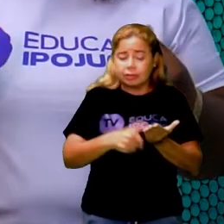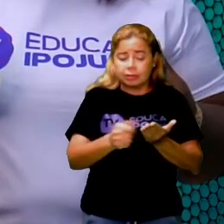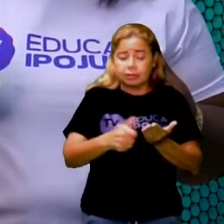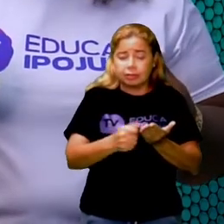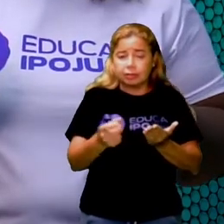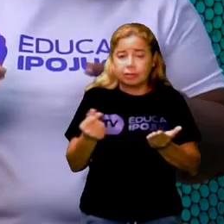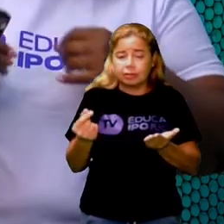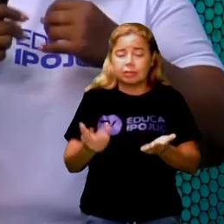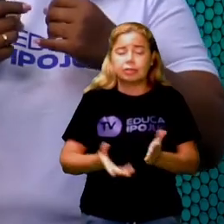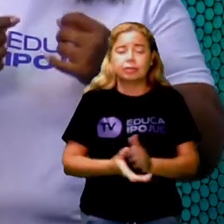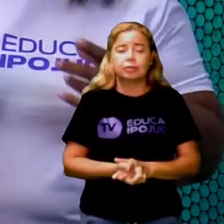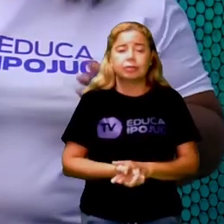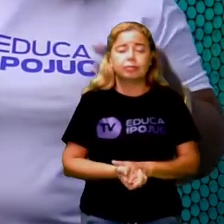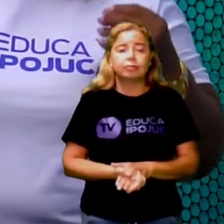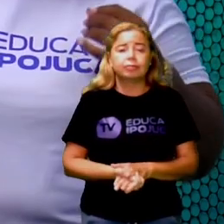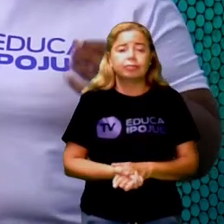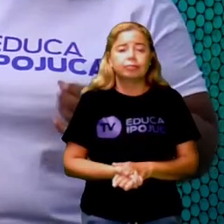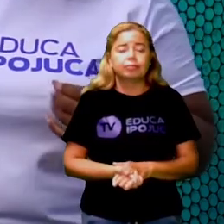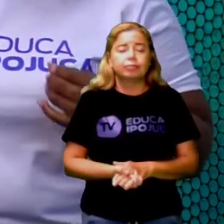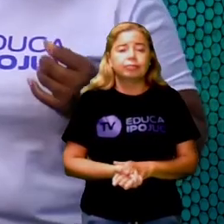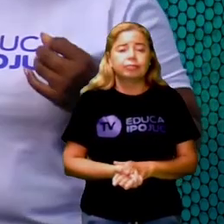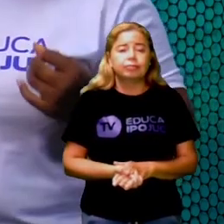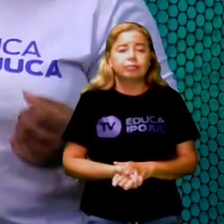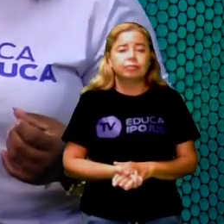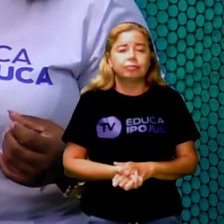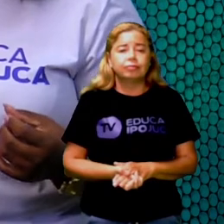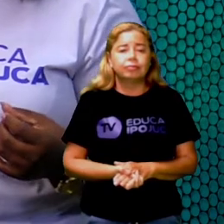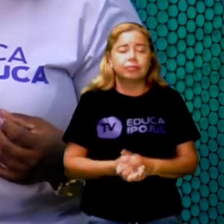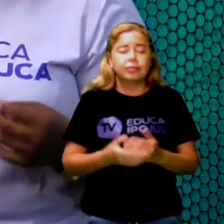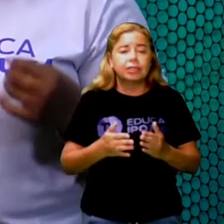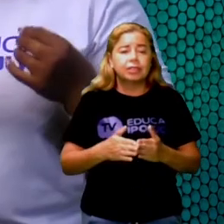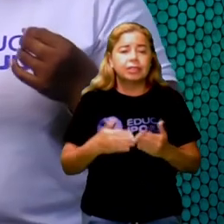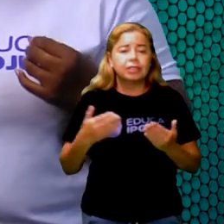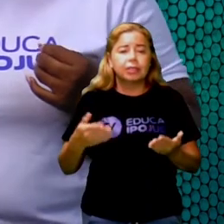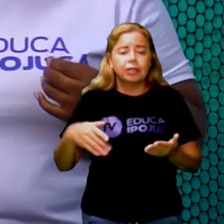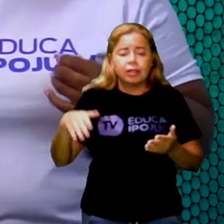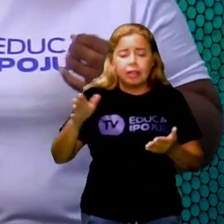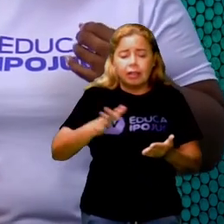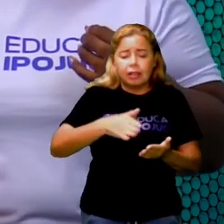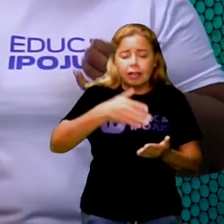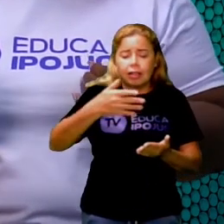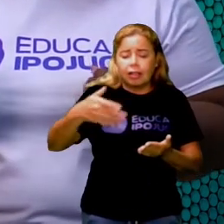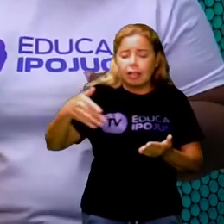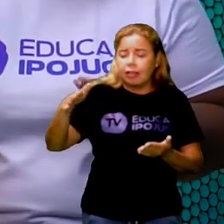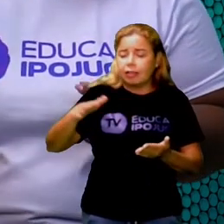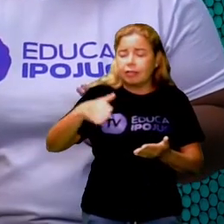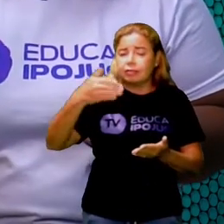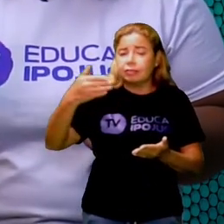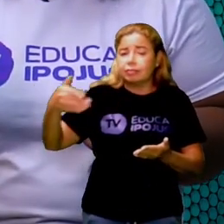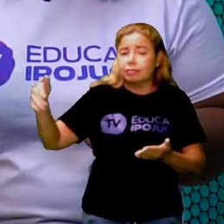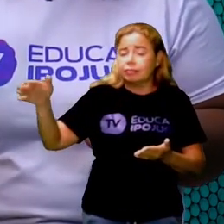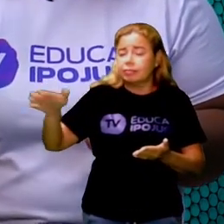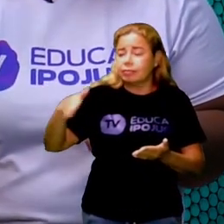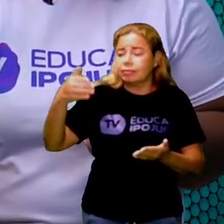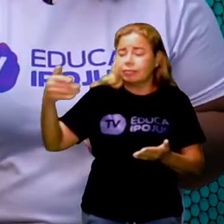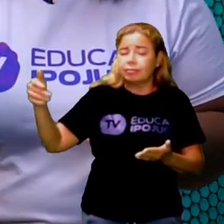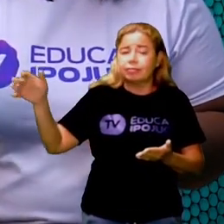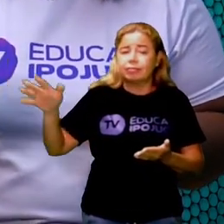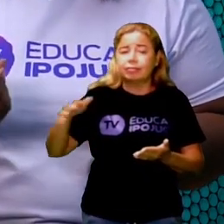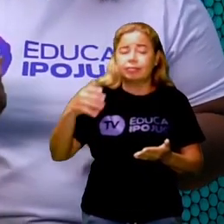E por ser notas muito leves, elas eram chamadas de